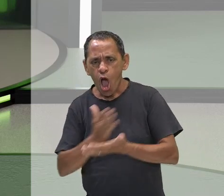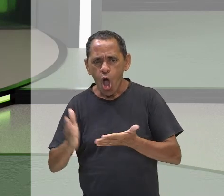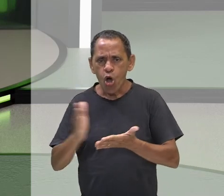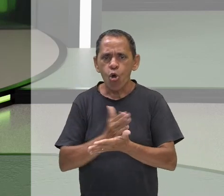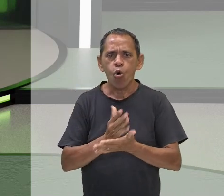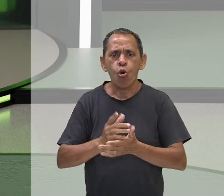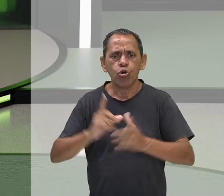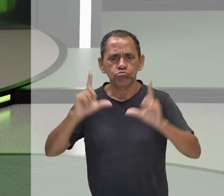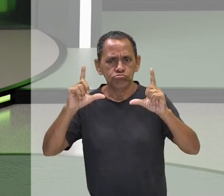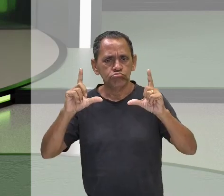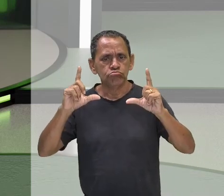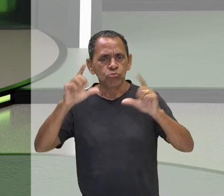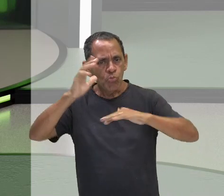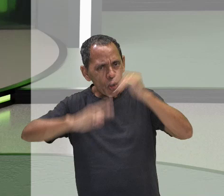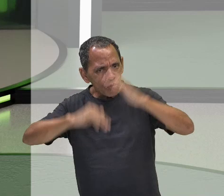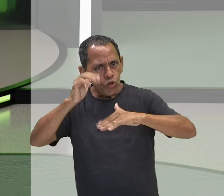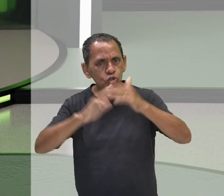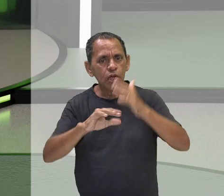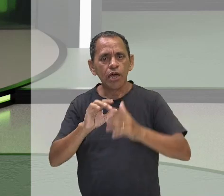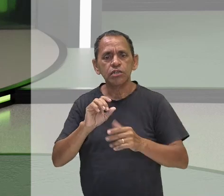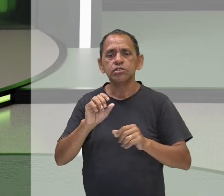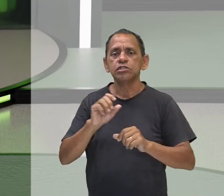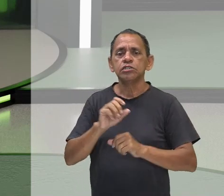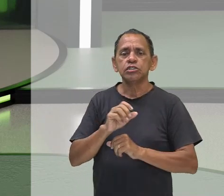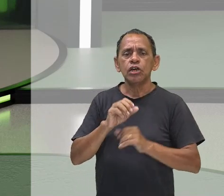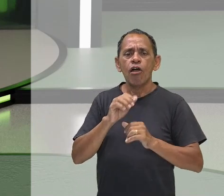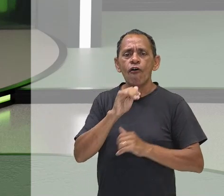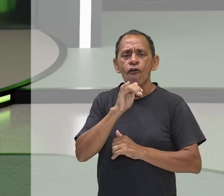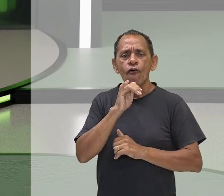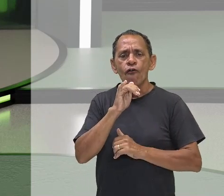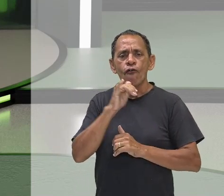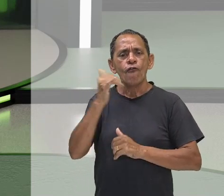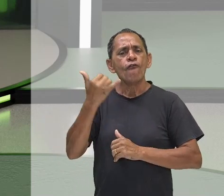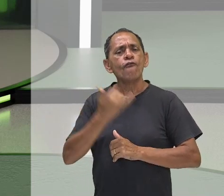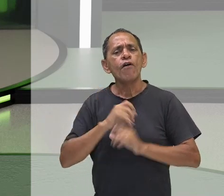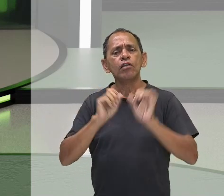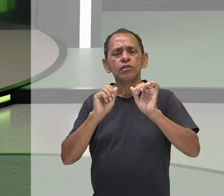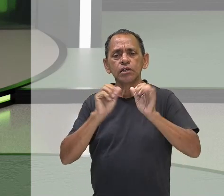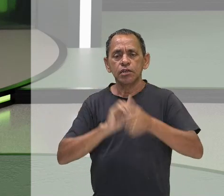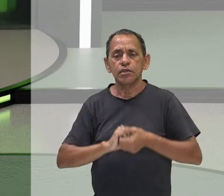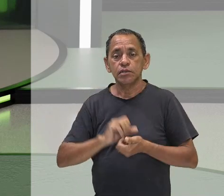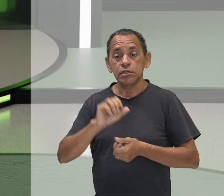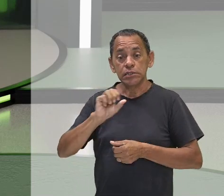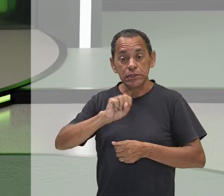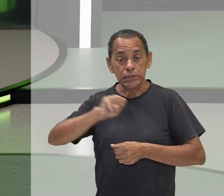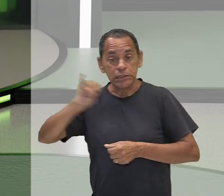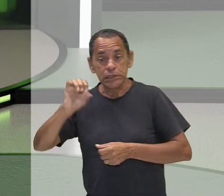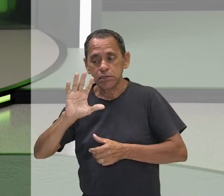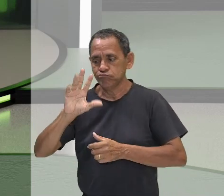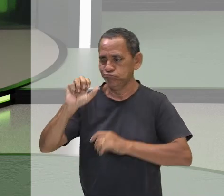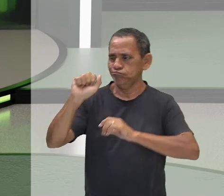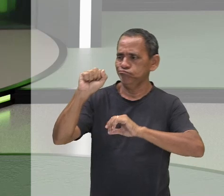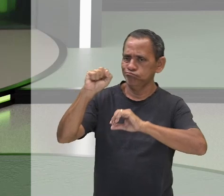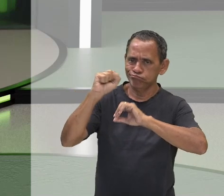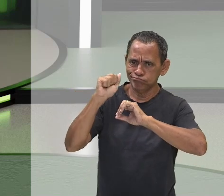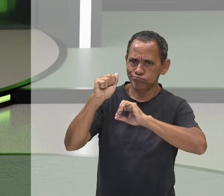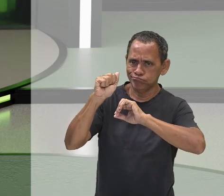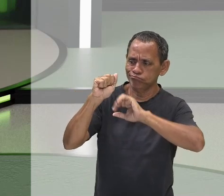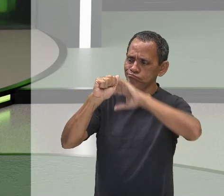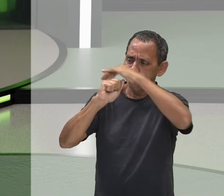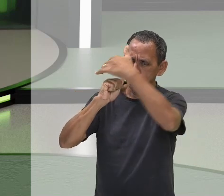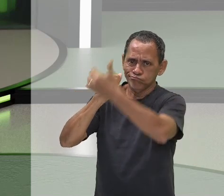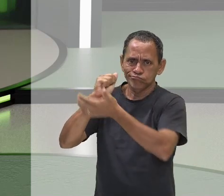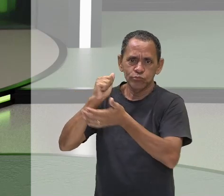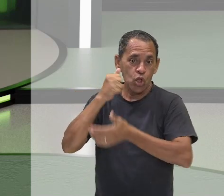bem o punho, fechar bem mesmo, ele vai ser levemente menor ao punho fechado, isso na mulher, esse é o punho da mulher, tá